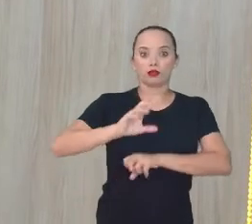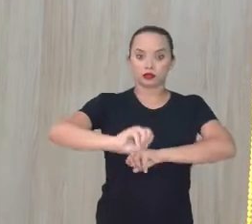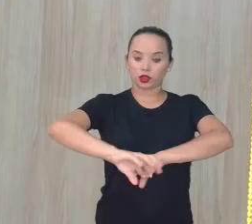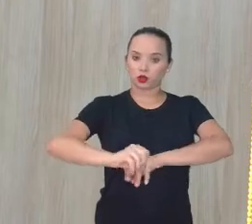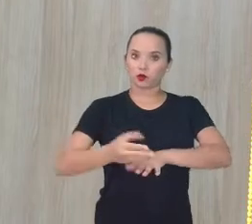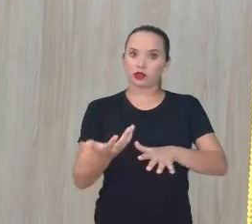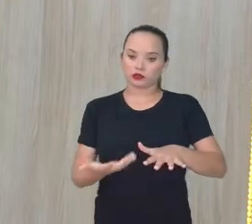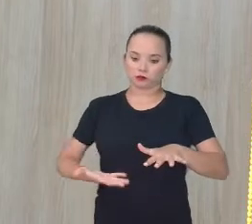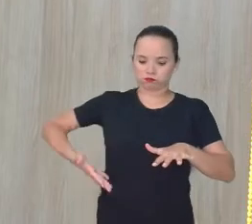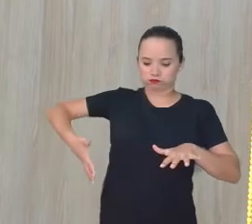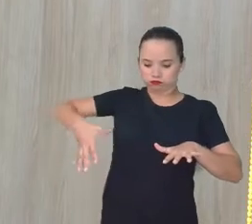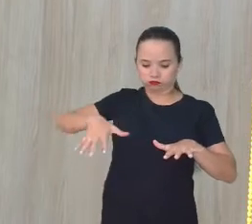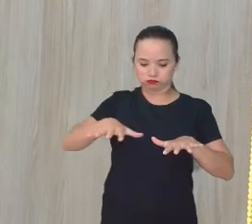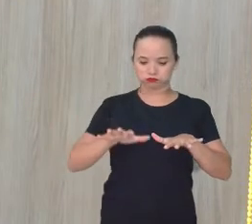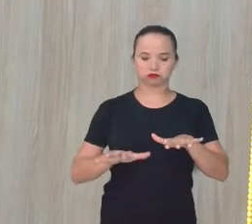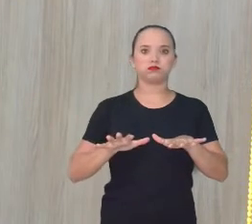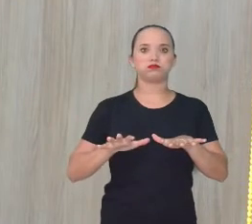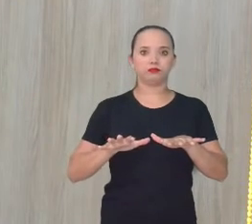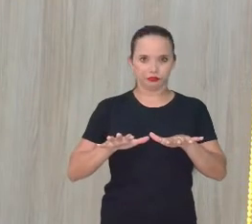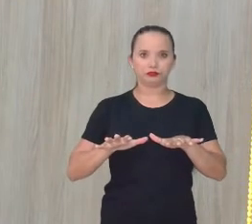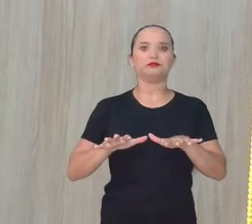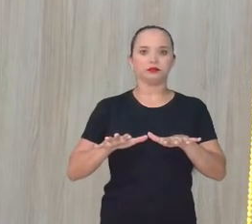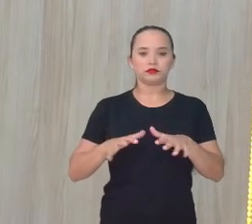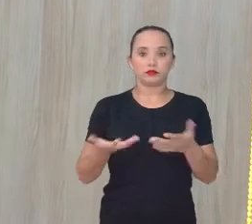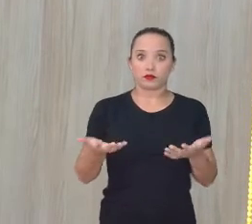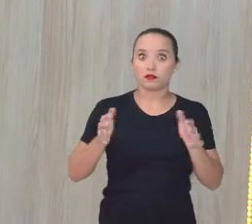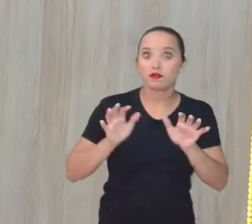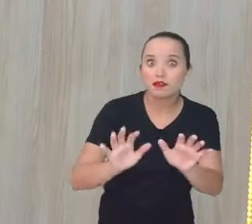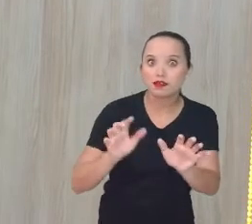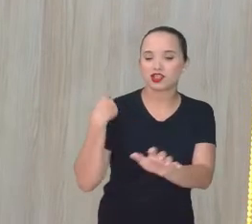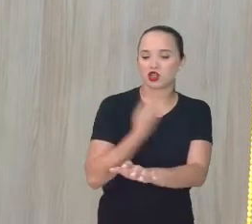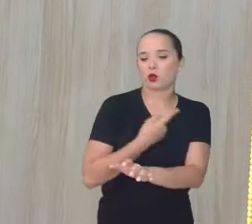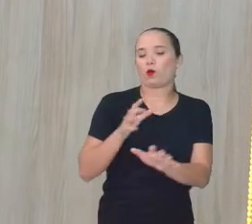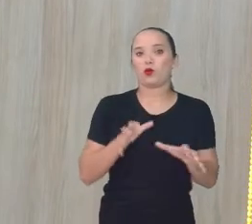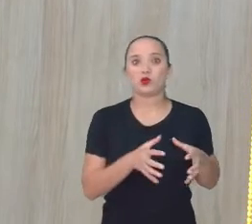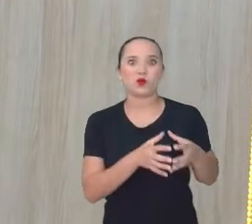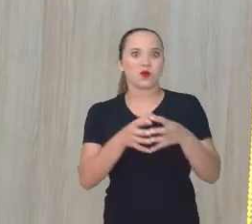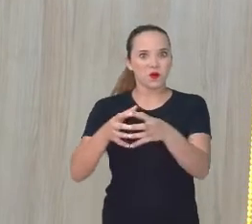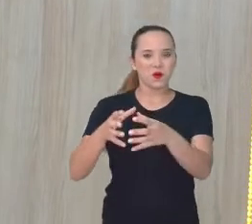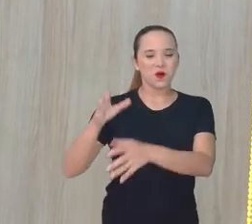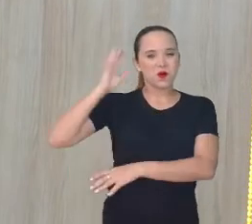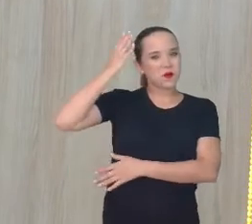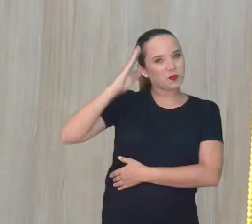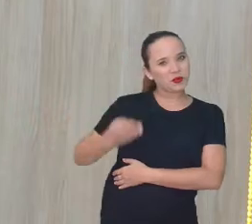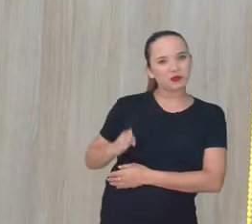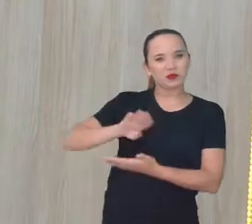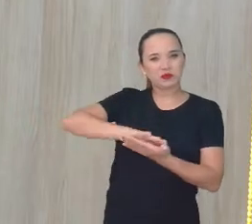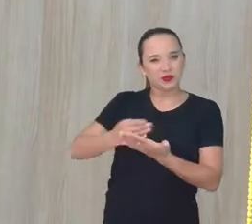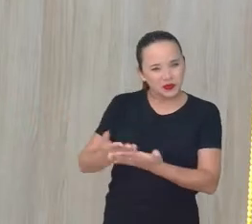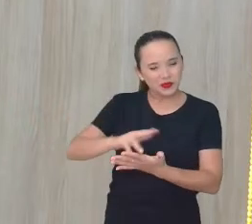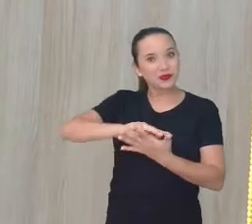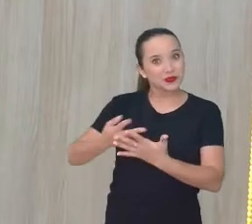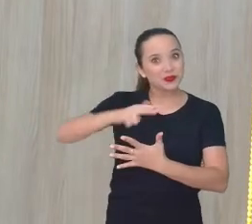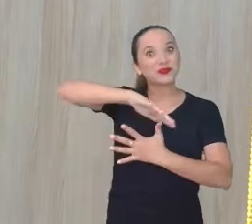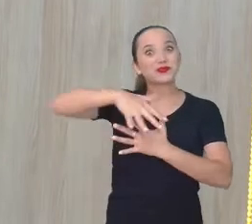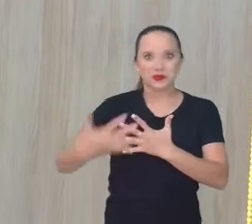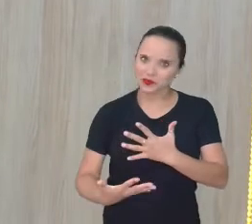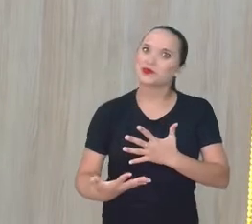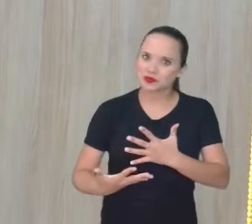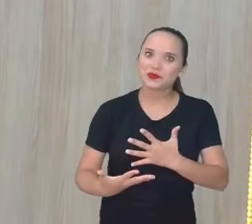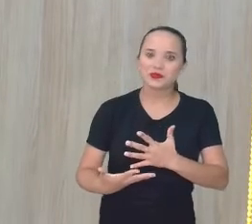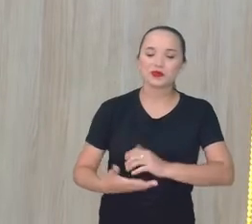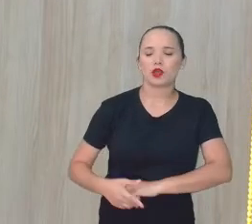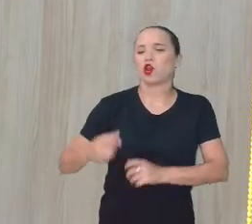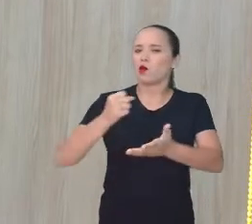educação inclusiva. Então, nesse sentido, a equipe de Libras aqui, de intérprete de Libras na realidade,